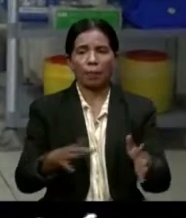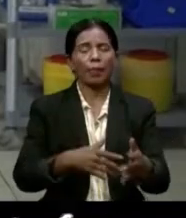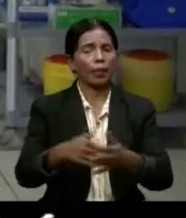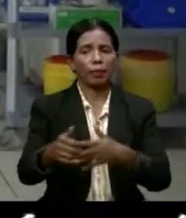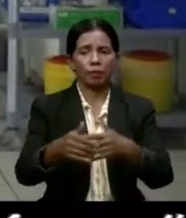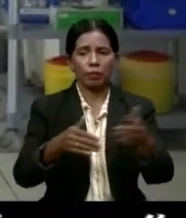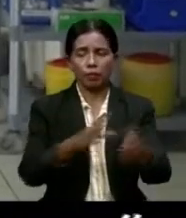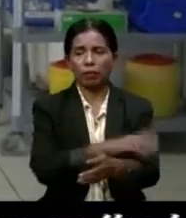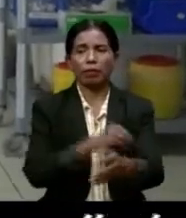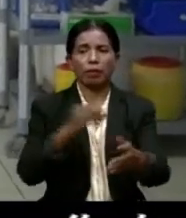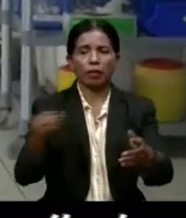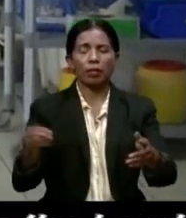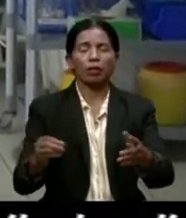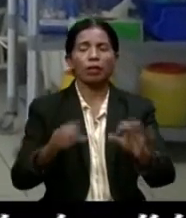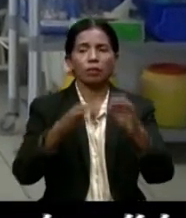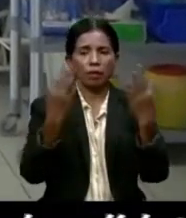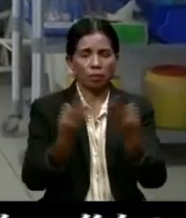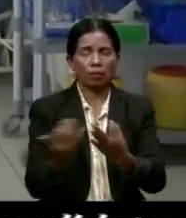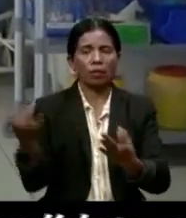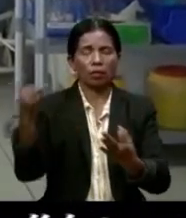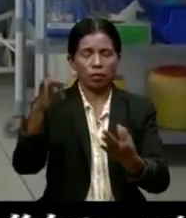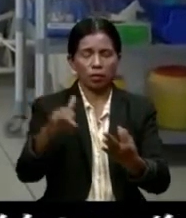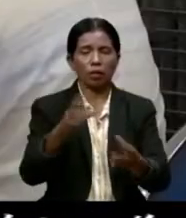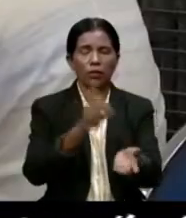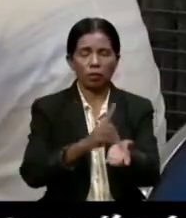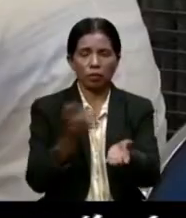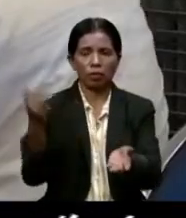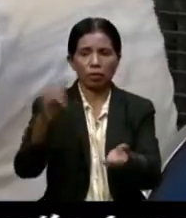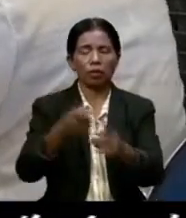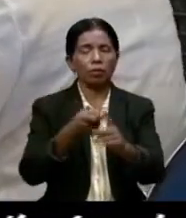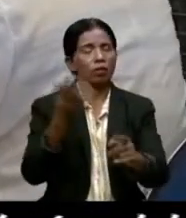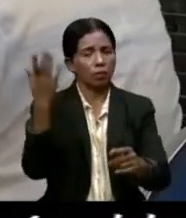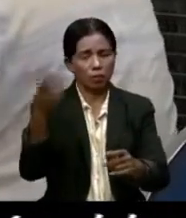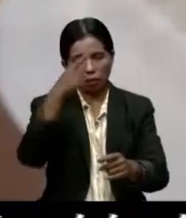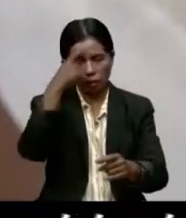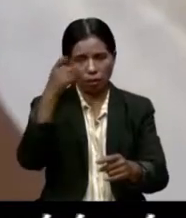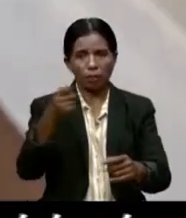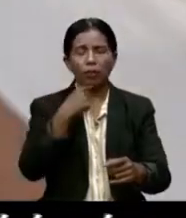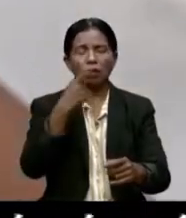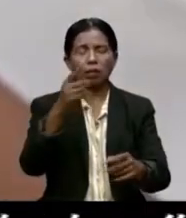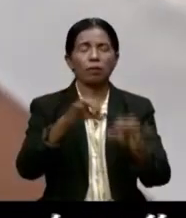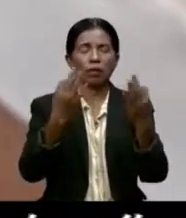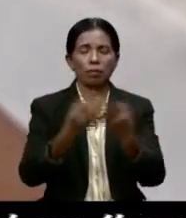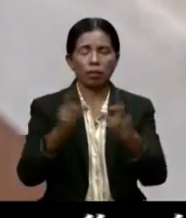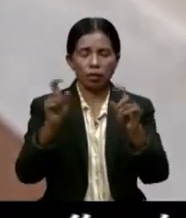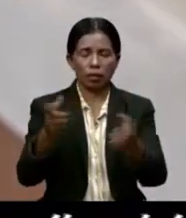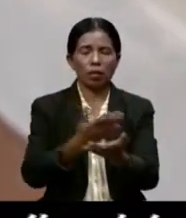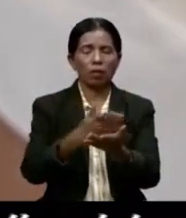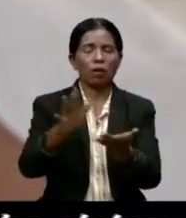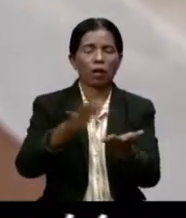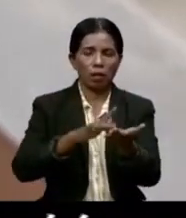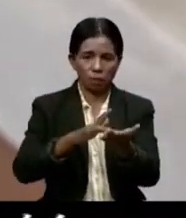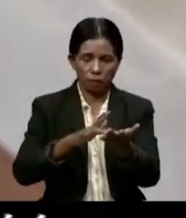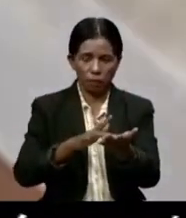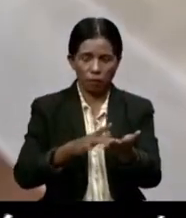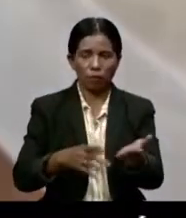um desentendimento entre a família Matevia no pessoal Cira Departamento refere, também Haruka, a família Cira tem que soçar a estoque formalin